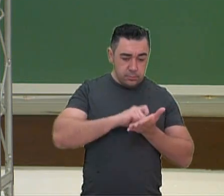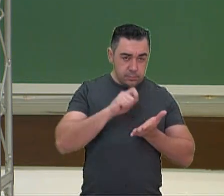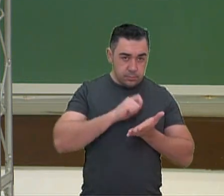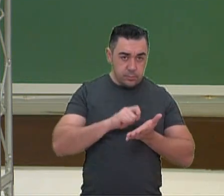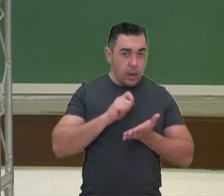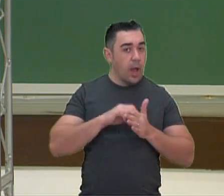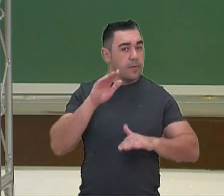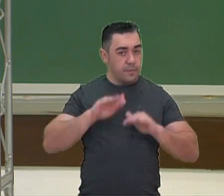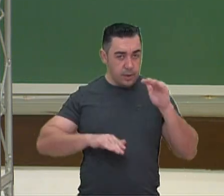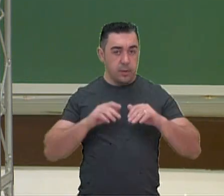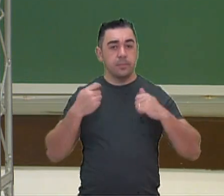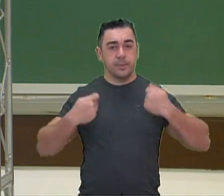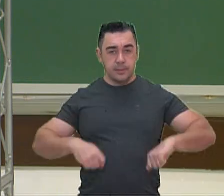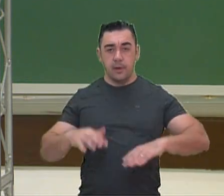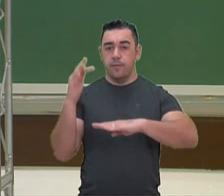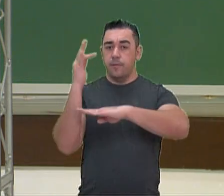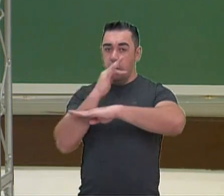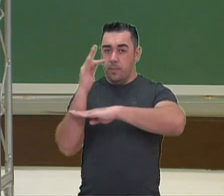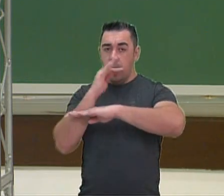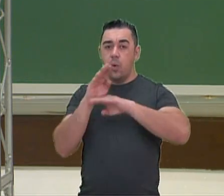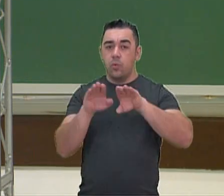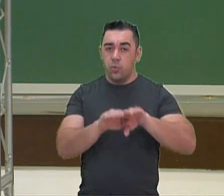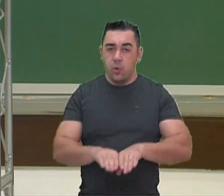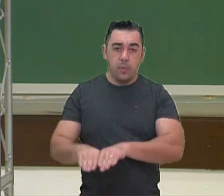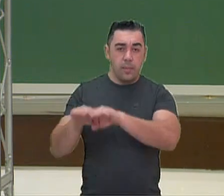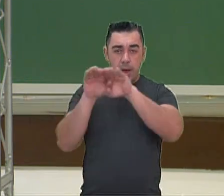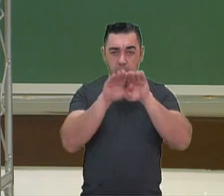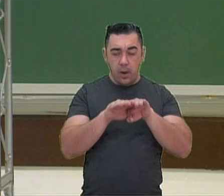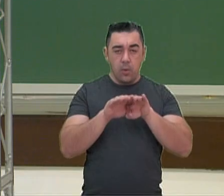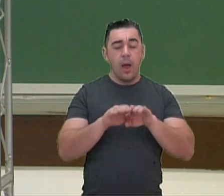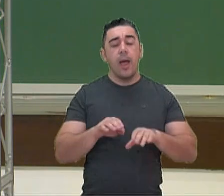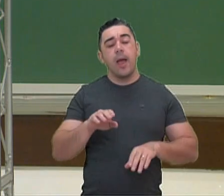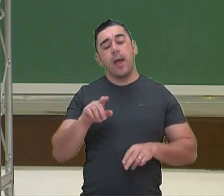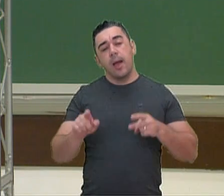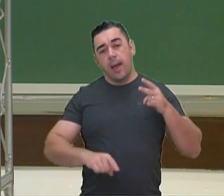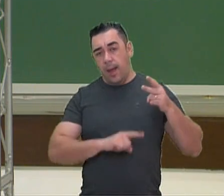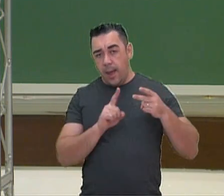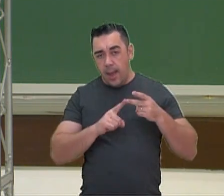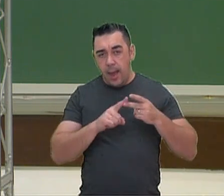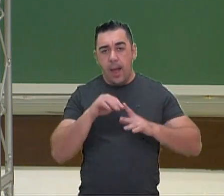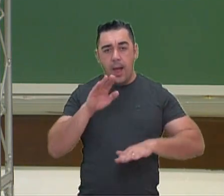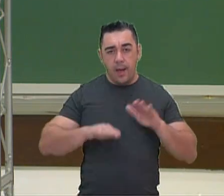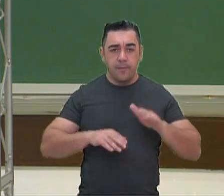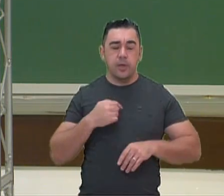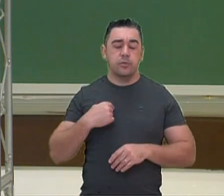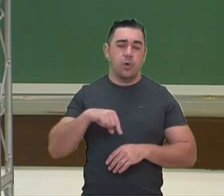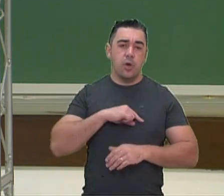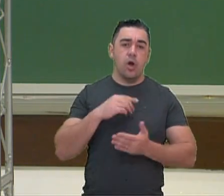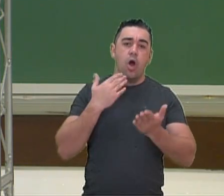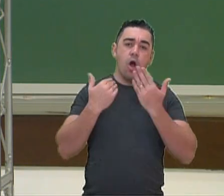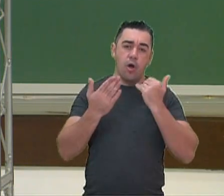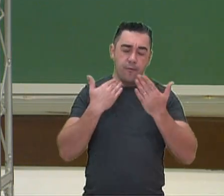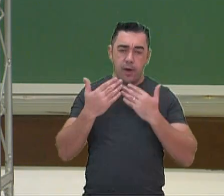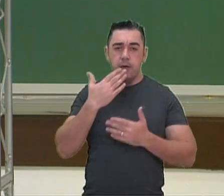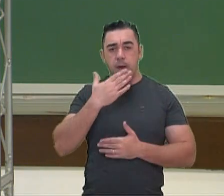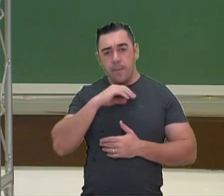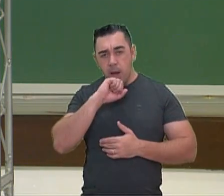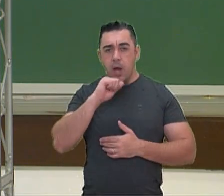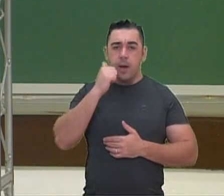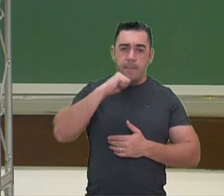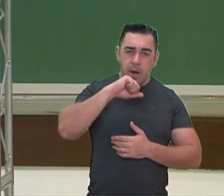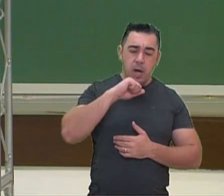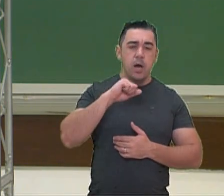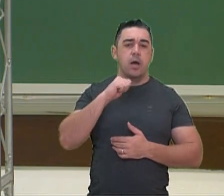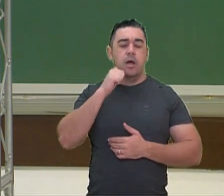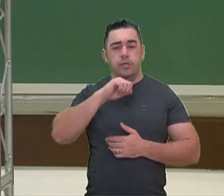língua e há situações da oralidade que é mais informal, como é o caso das conversas que nós temos com os nossos familiares lá na